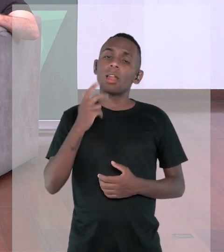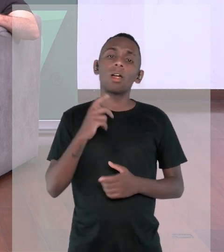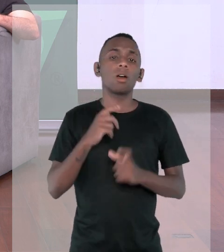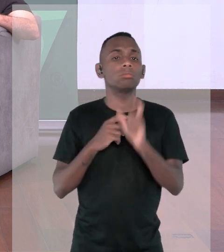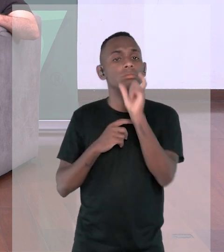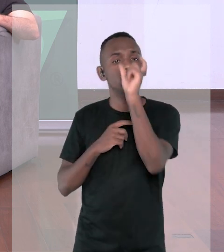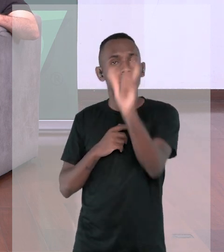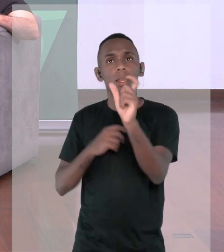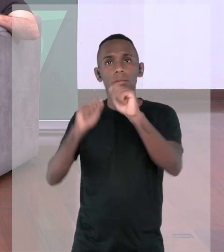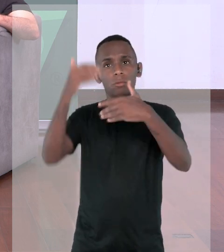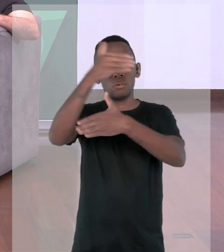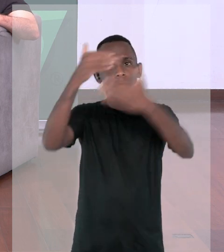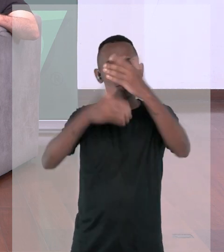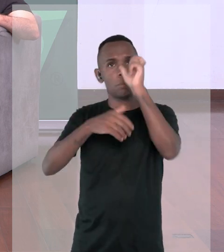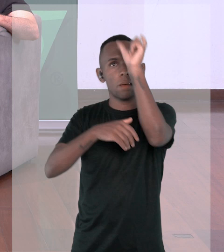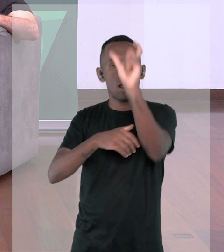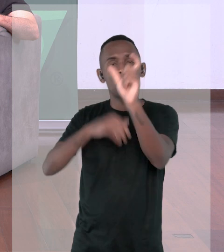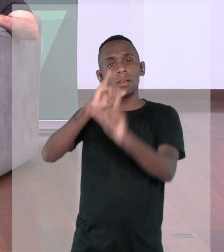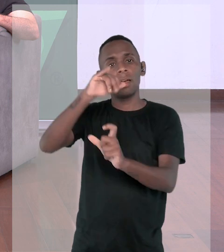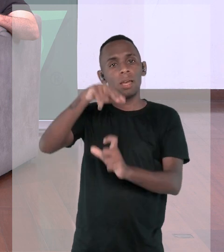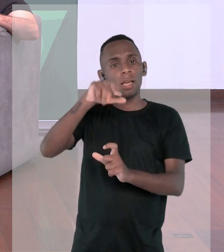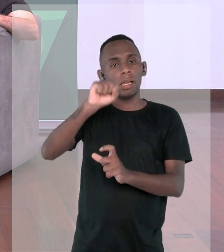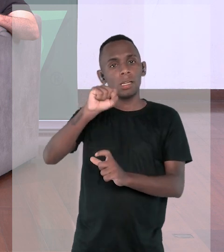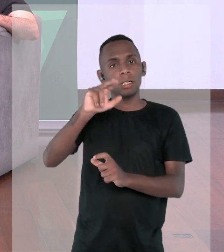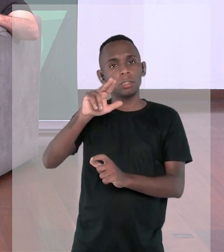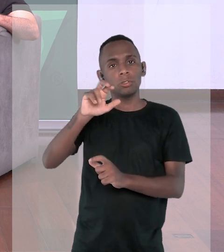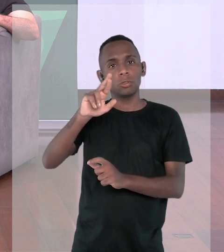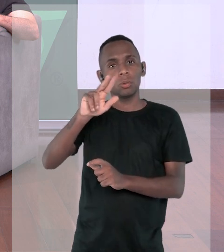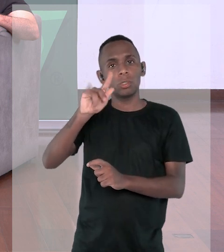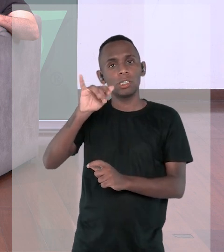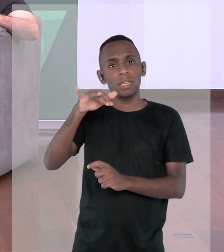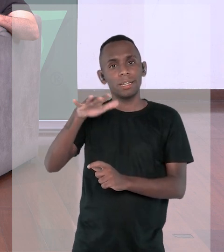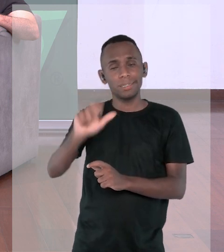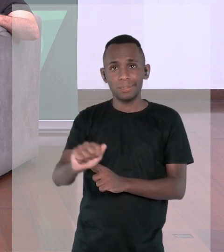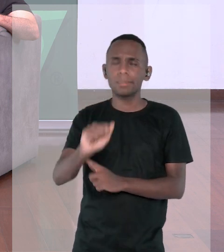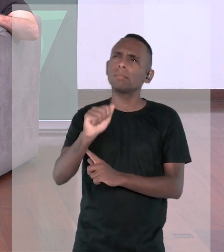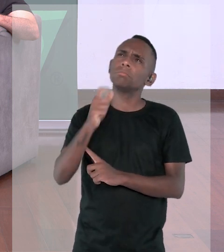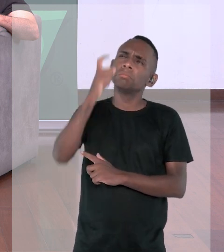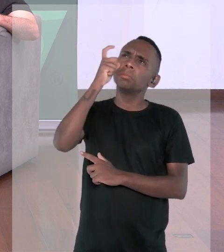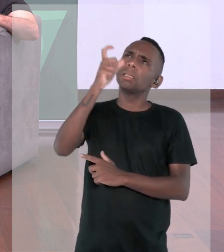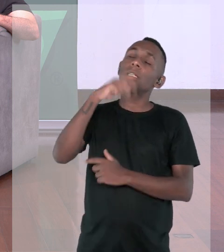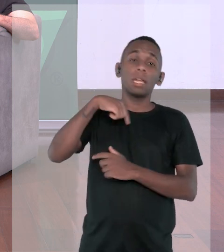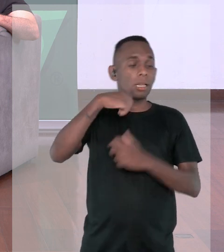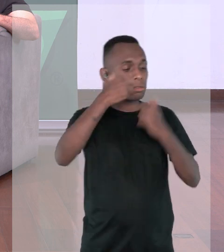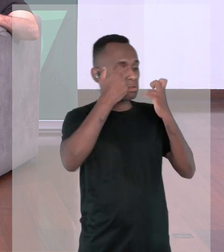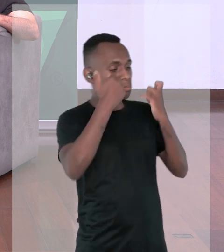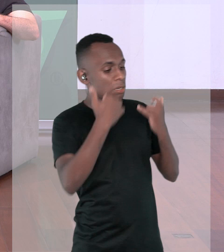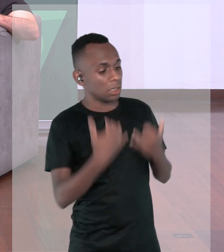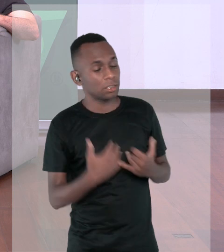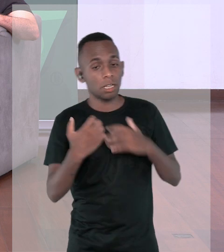palavra, colocou no slide insurgência, eu falei, olha, isso é interessante. E ele trouxe a explicação.